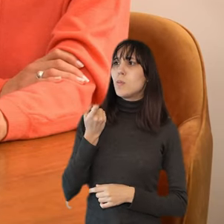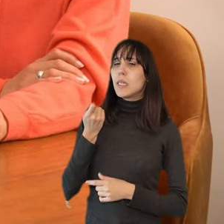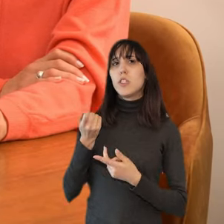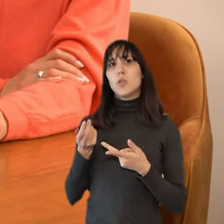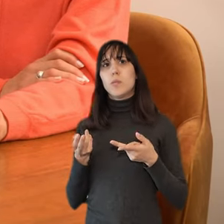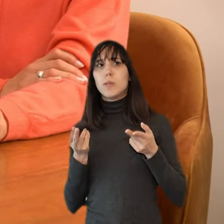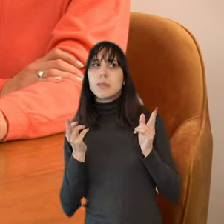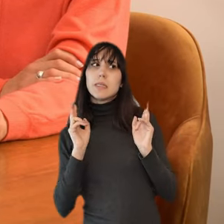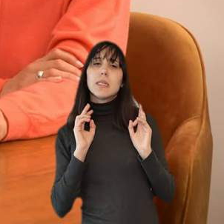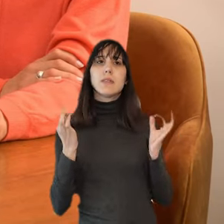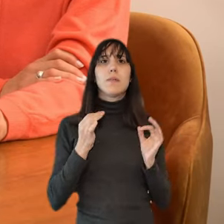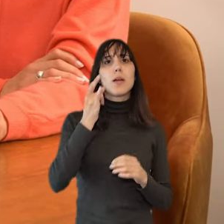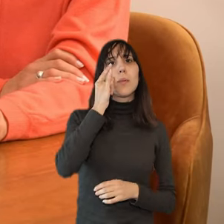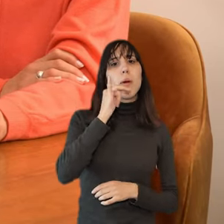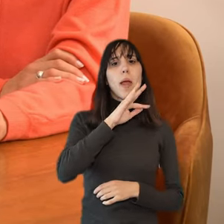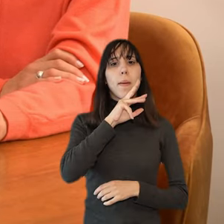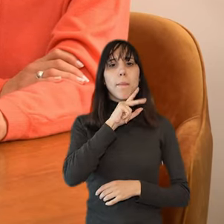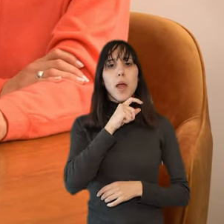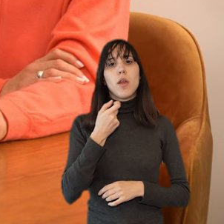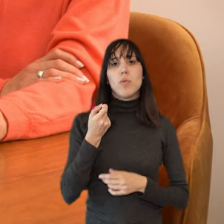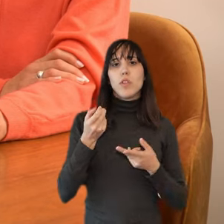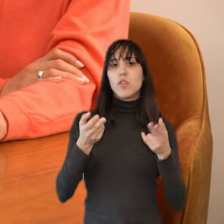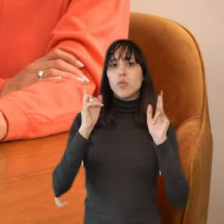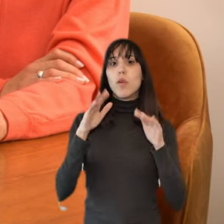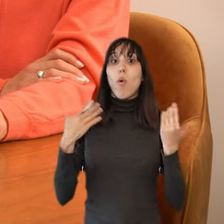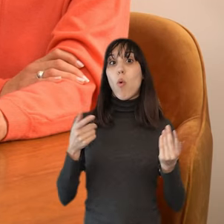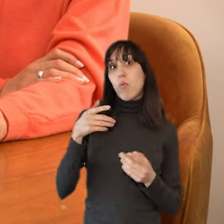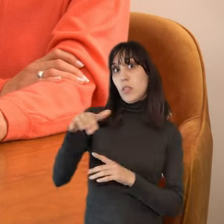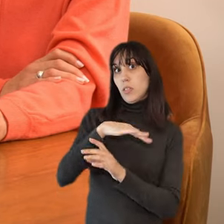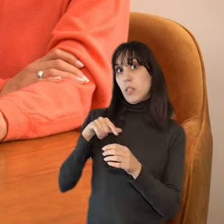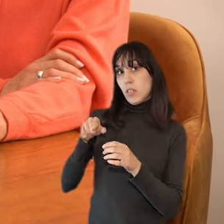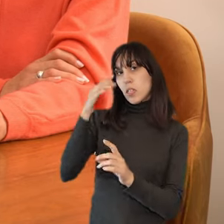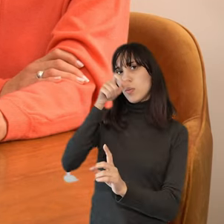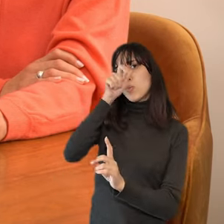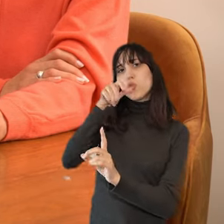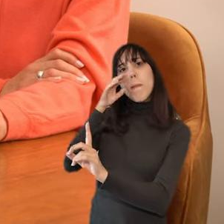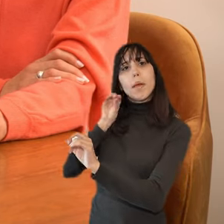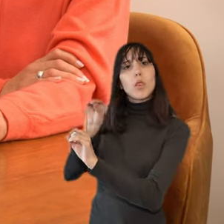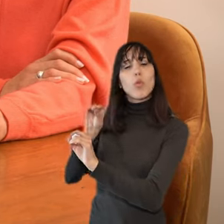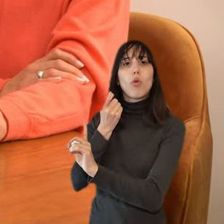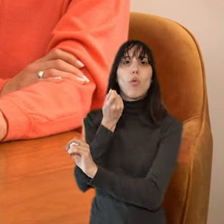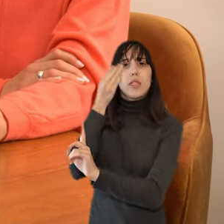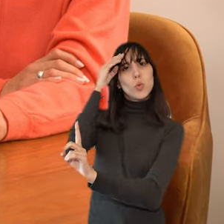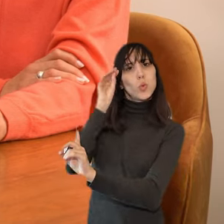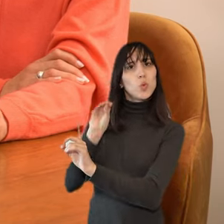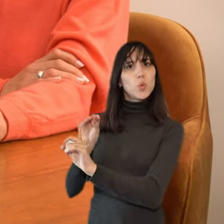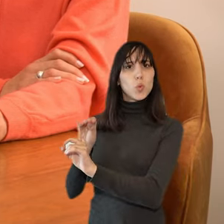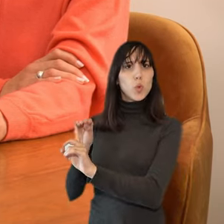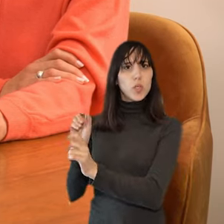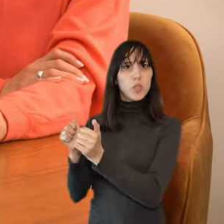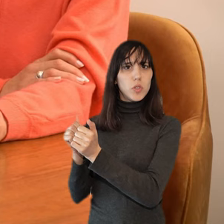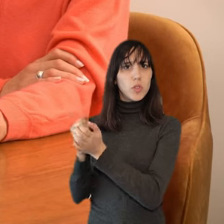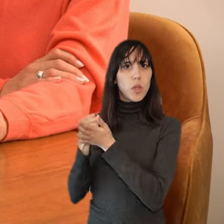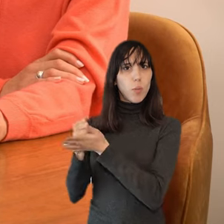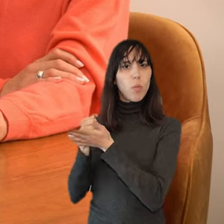disponibilidade de facto dos pais ou do mentor nesse caso que é uma espécie de um tutor no fundo não é também não